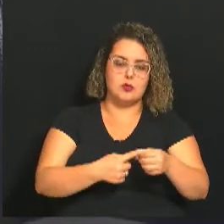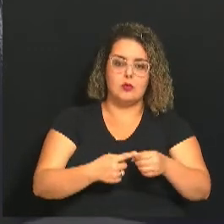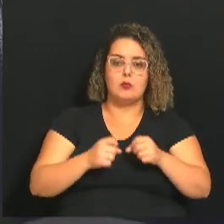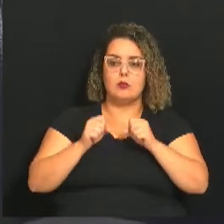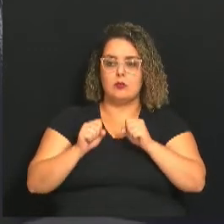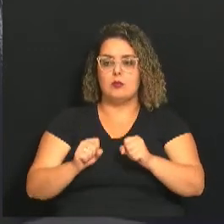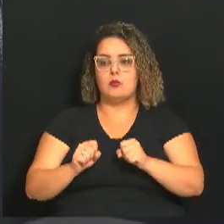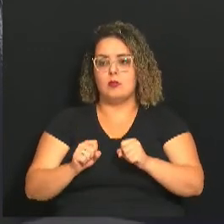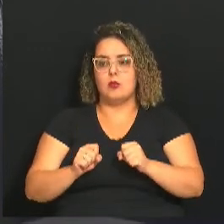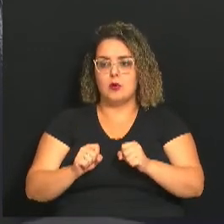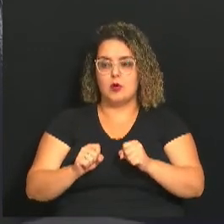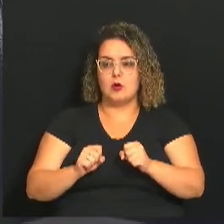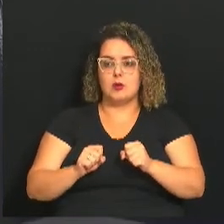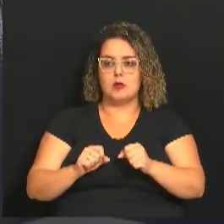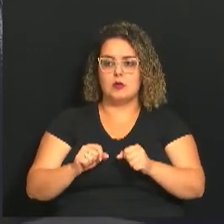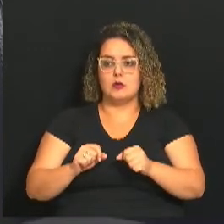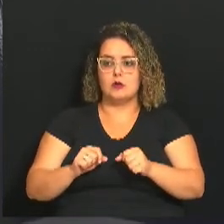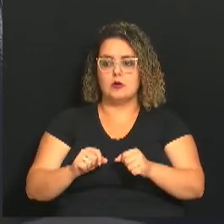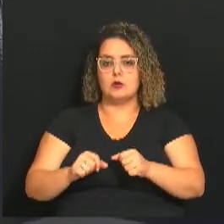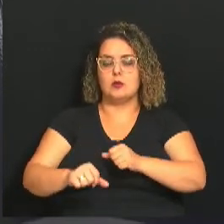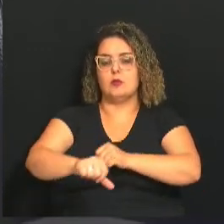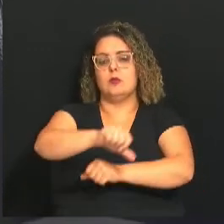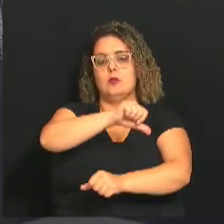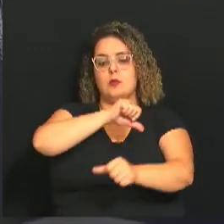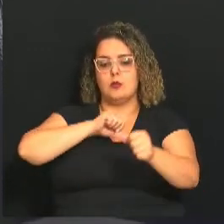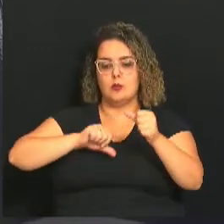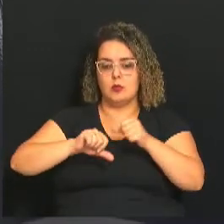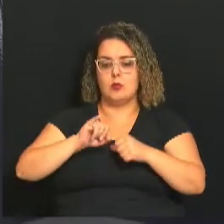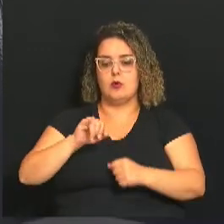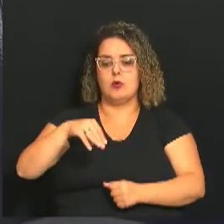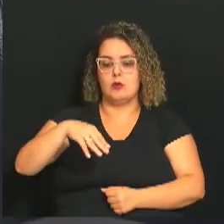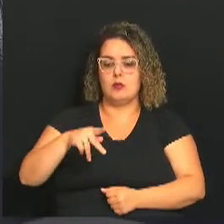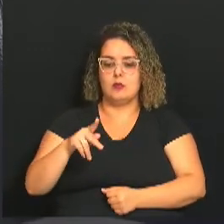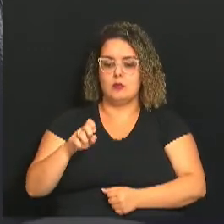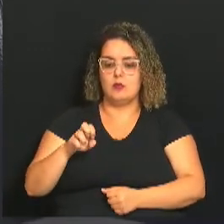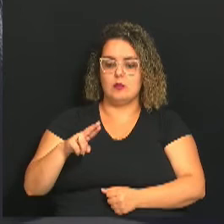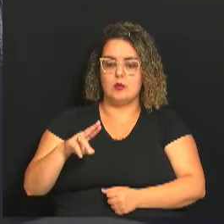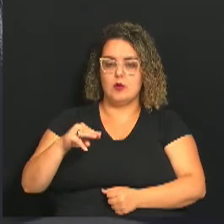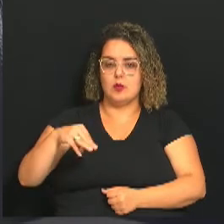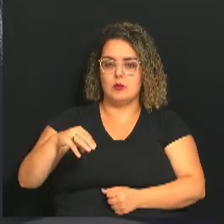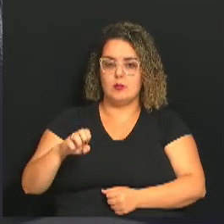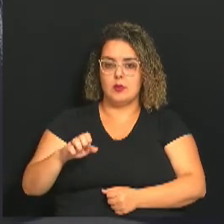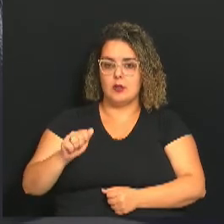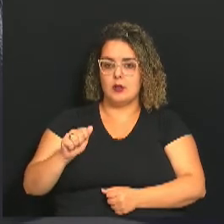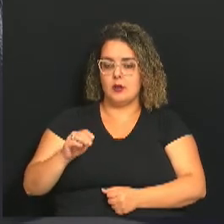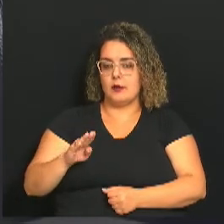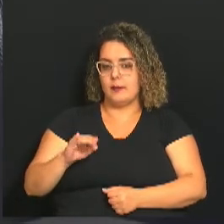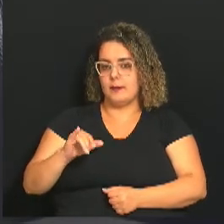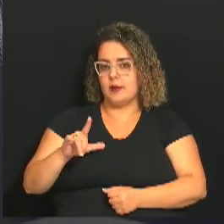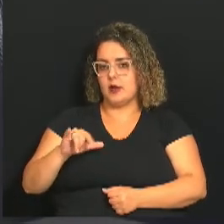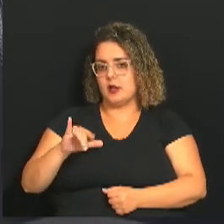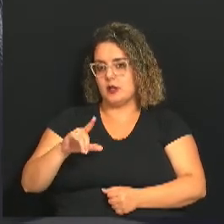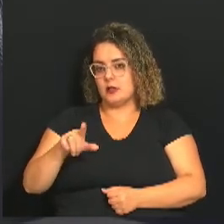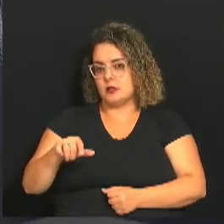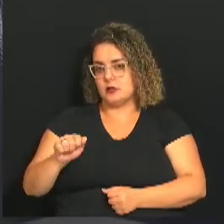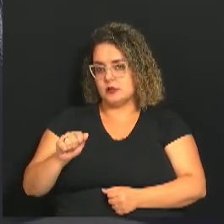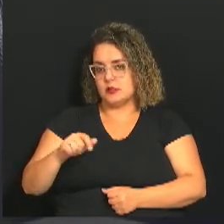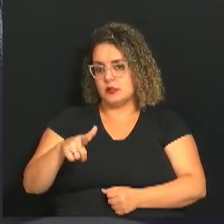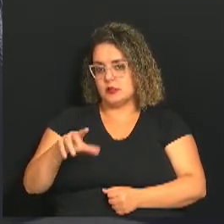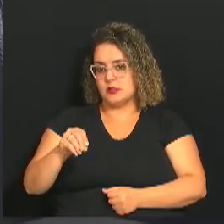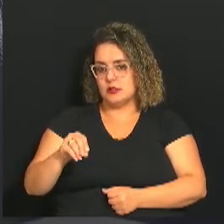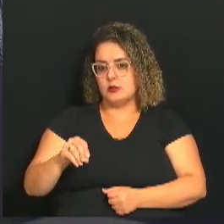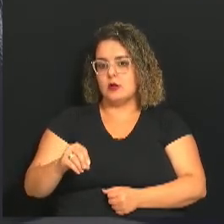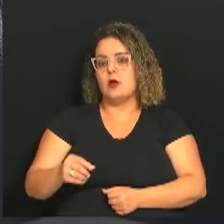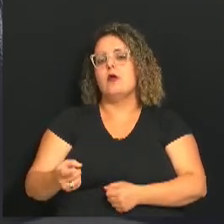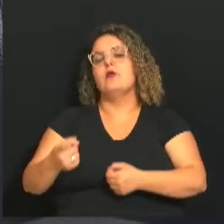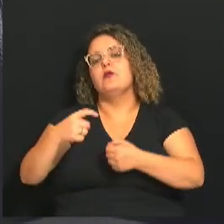no sentido de reverter a impermeabilização, fazer com que as pessoas voltem a ter